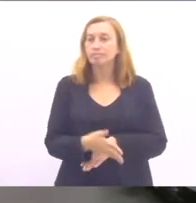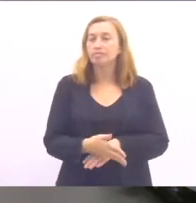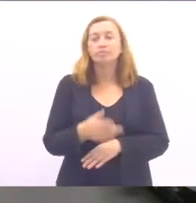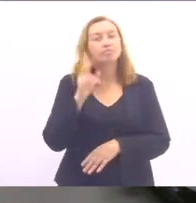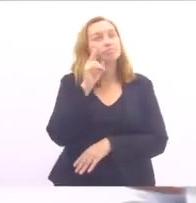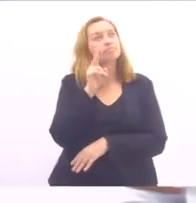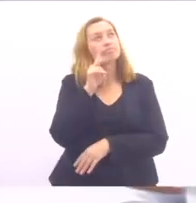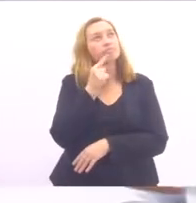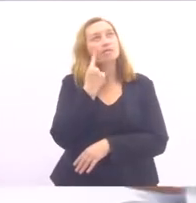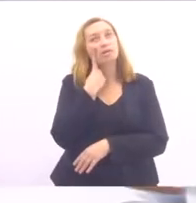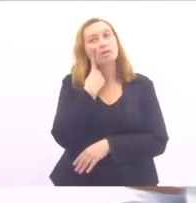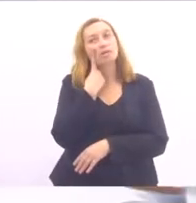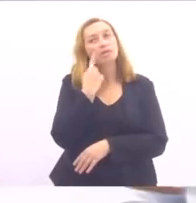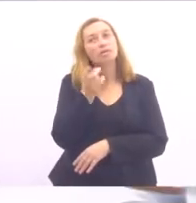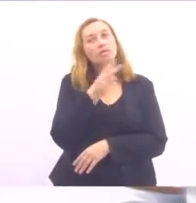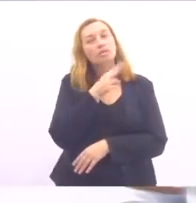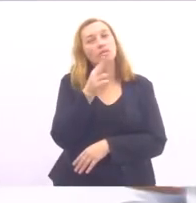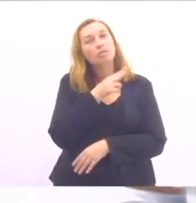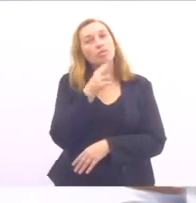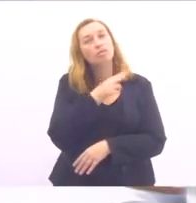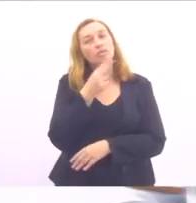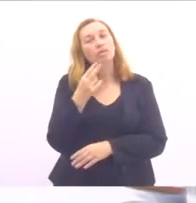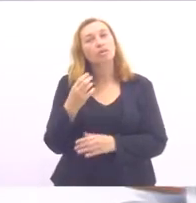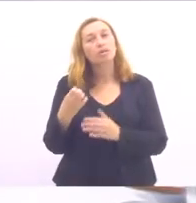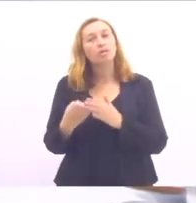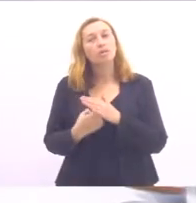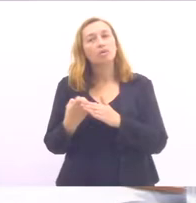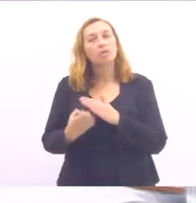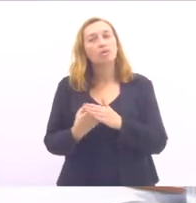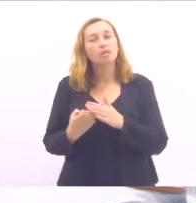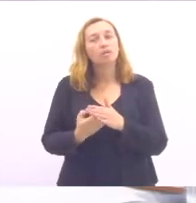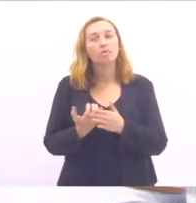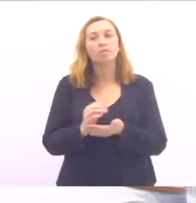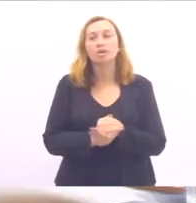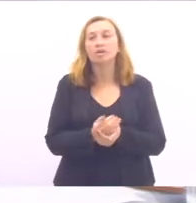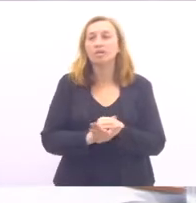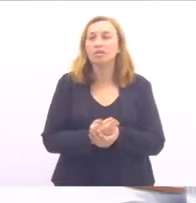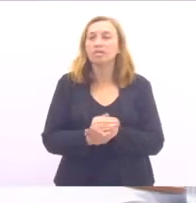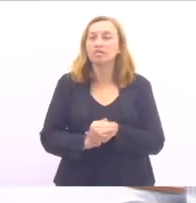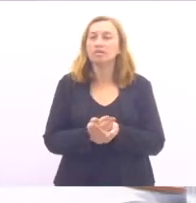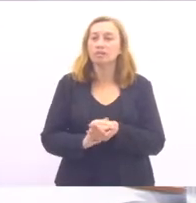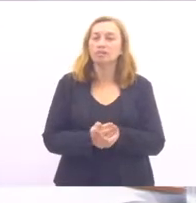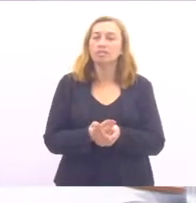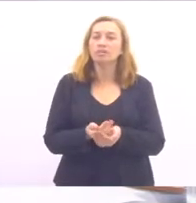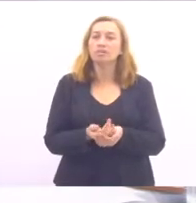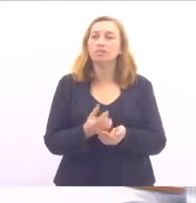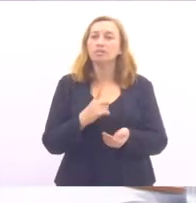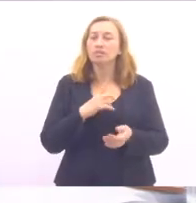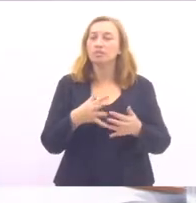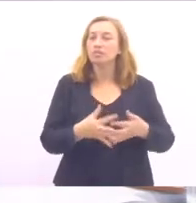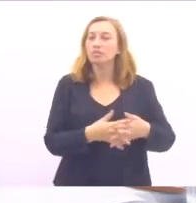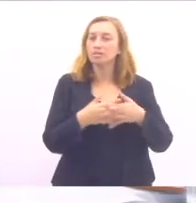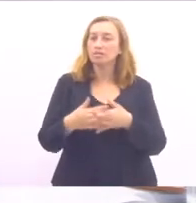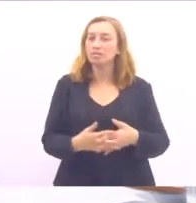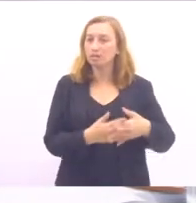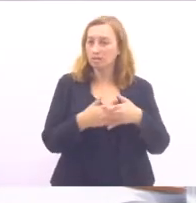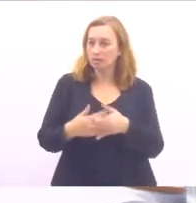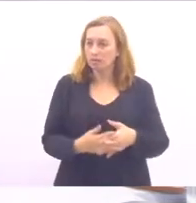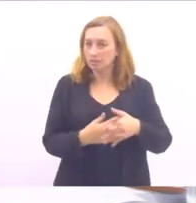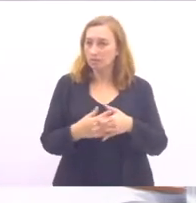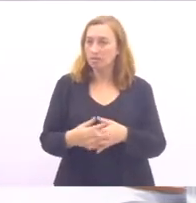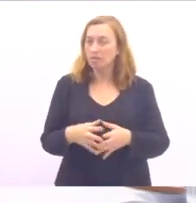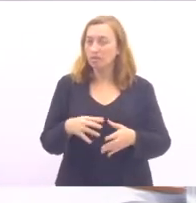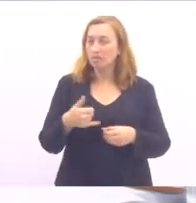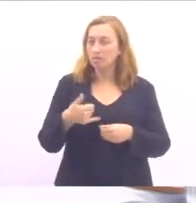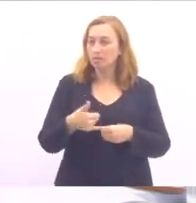me lembro, a gente correu atrás das fábricas de sabão, no início elas não queriam... Tinha que arrumar um caminhão para botar na. Um caminhão daqueles de